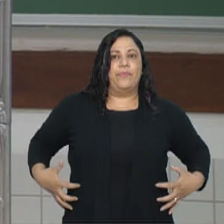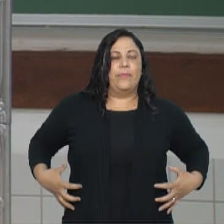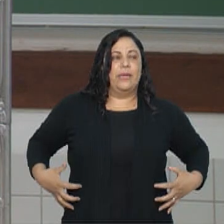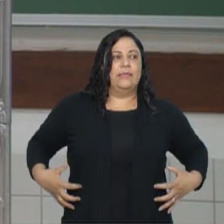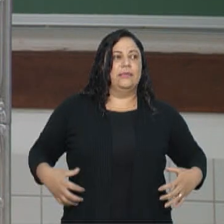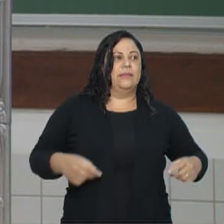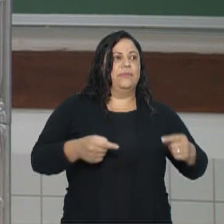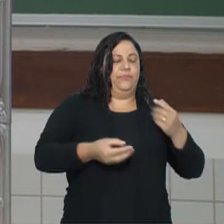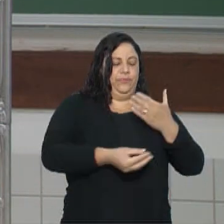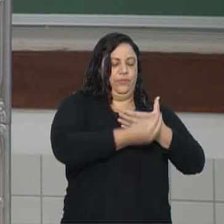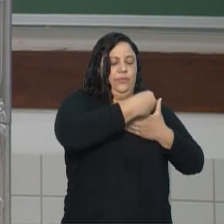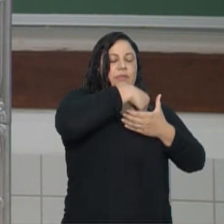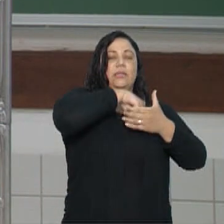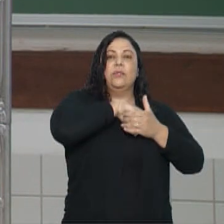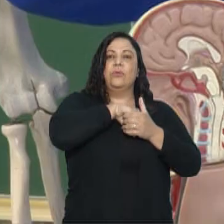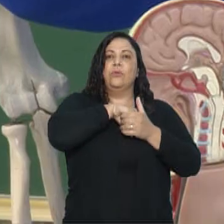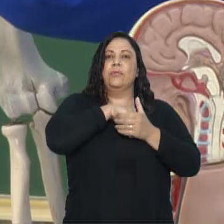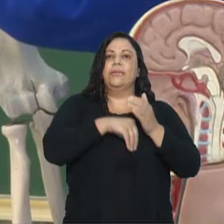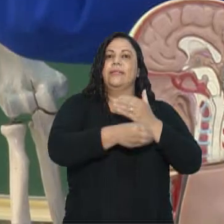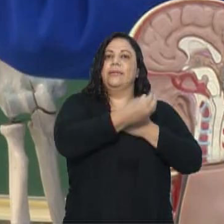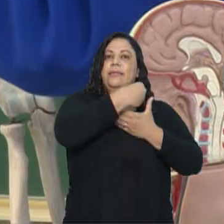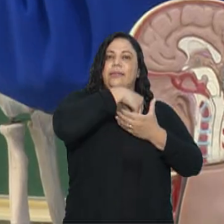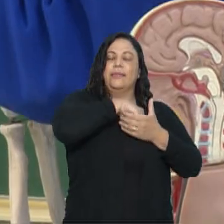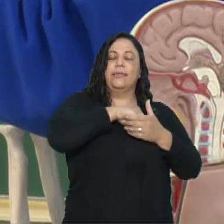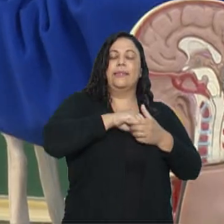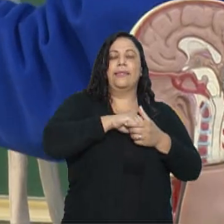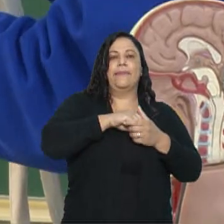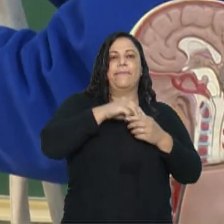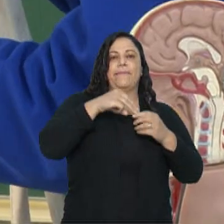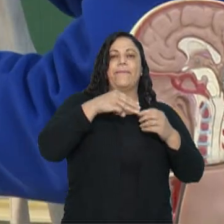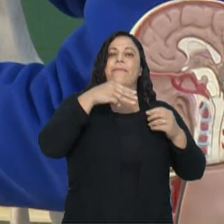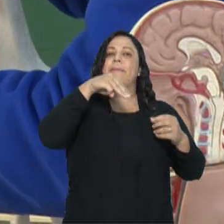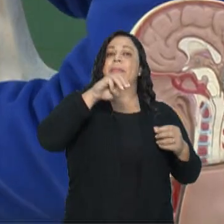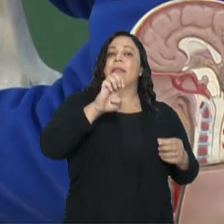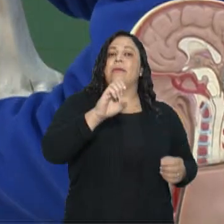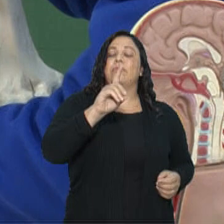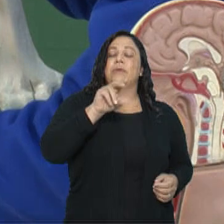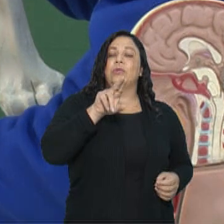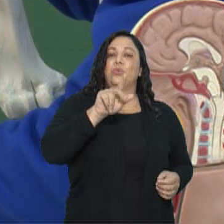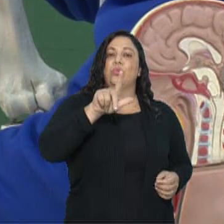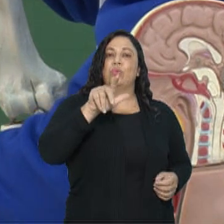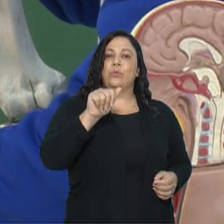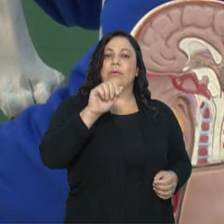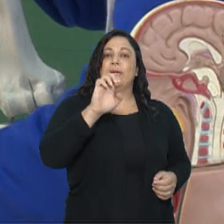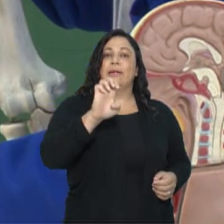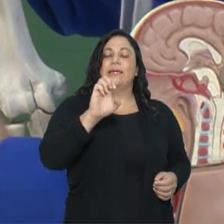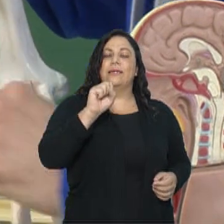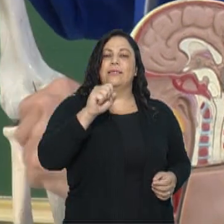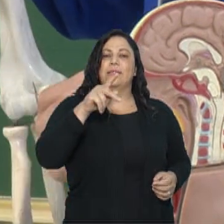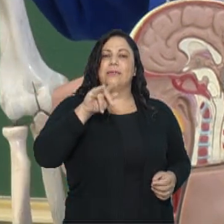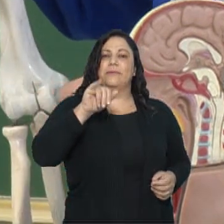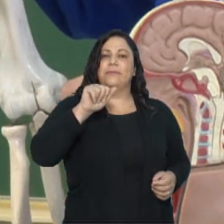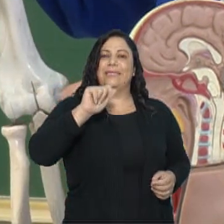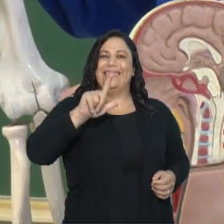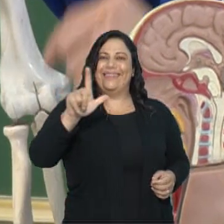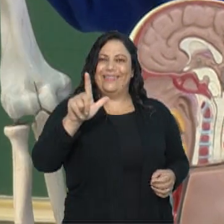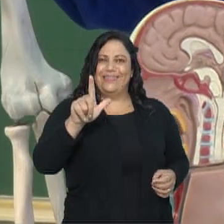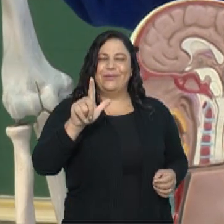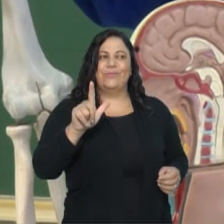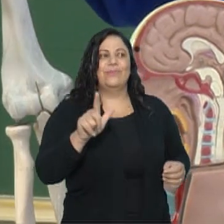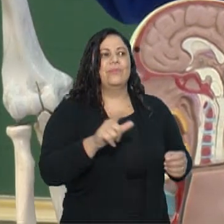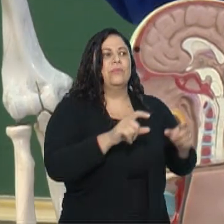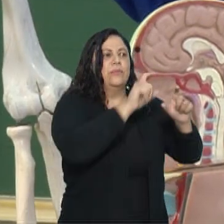dela passa a medula espinal. Olha como ela percorre praticamente uma grande extensão do nosso